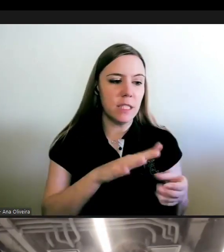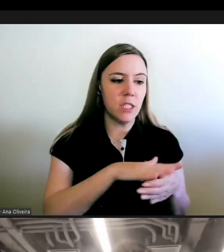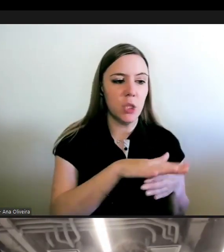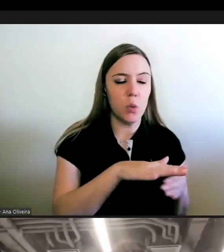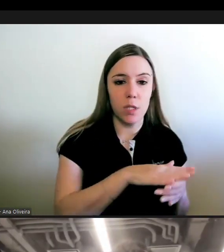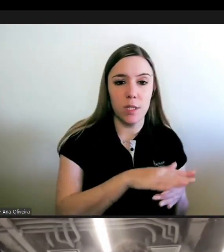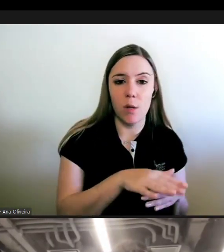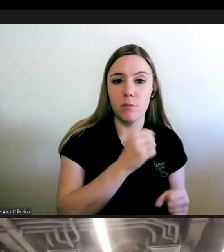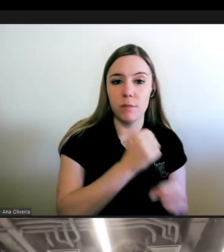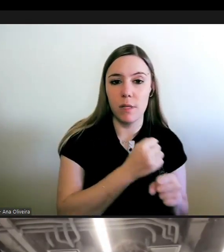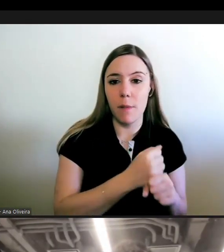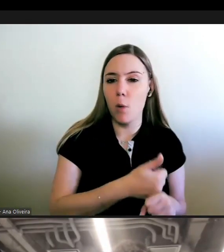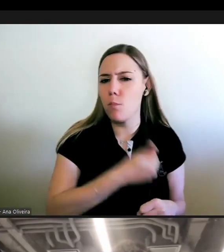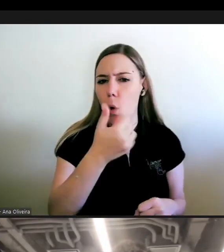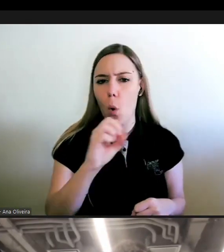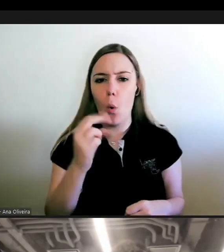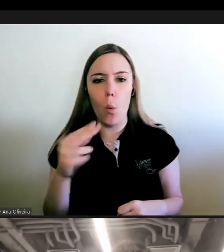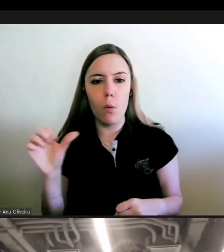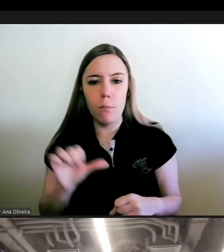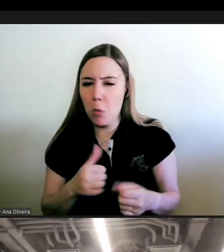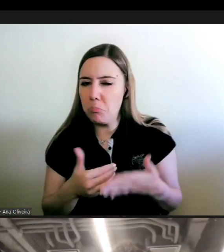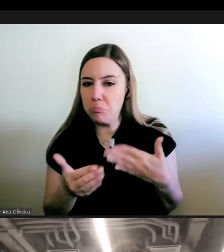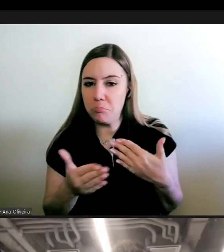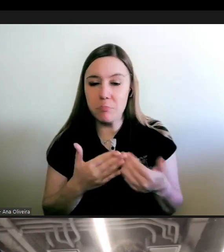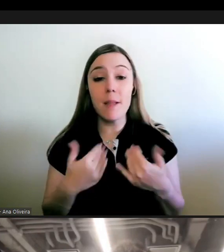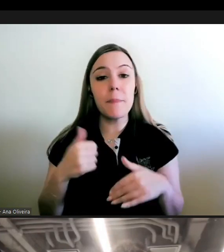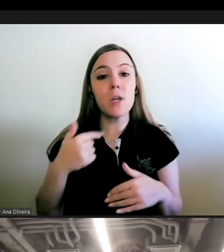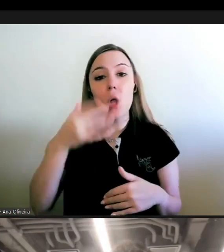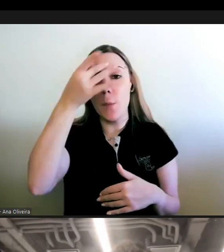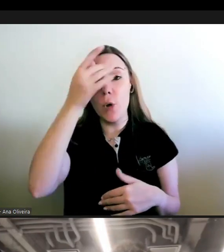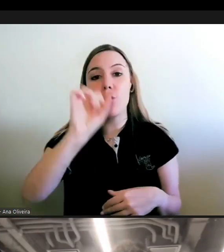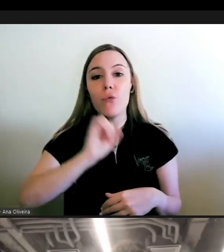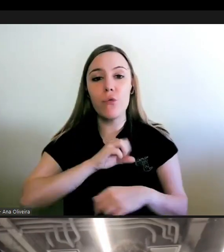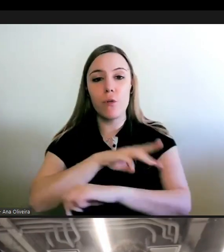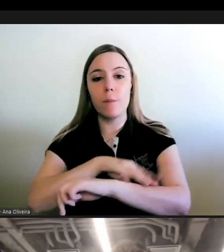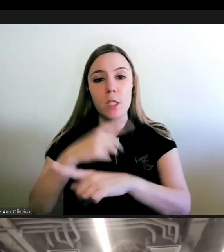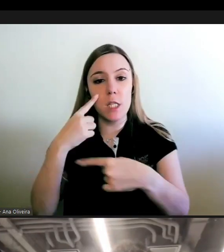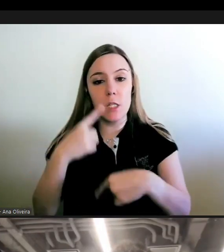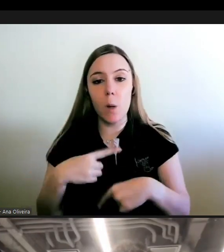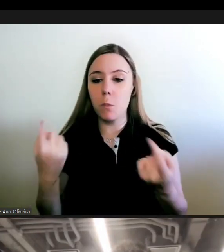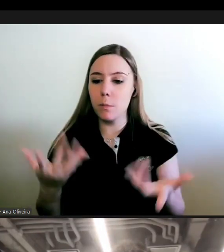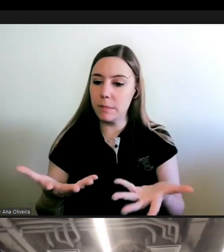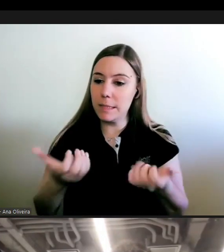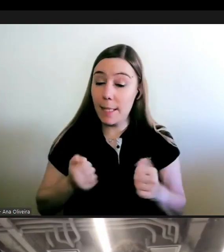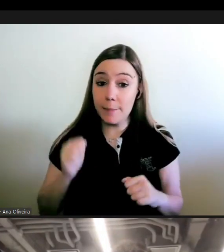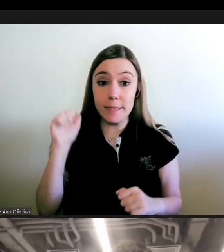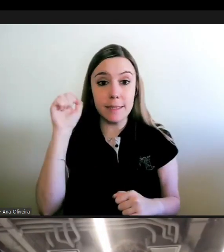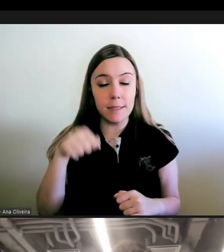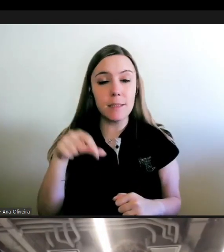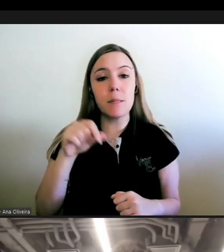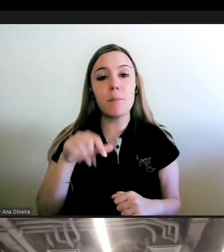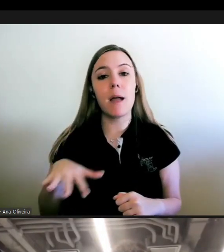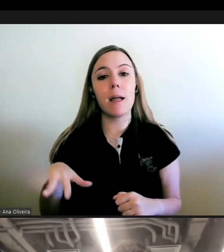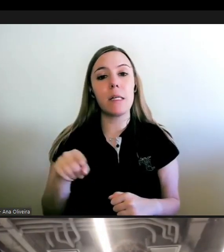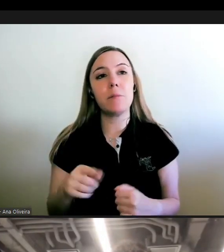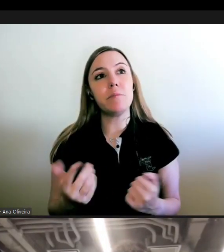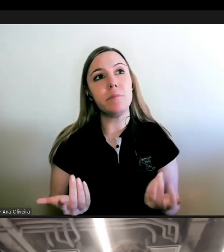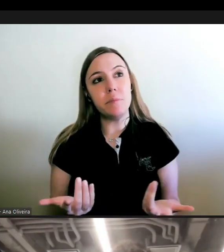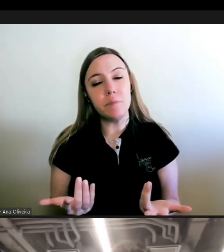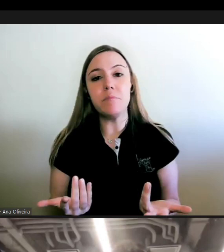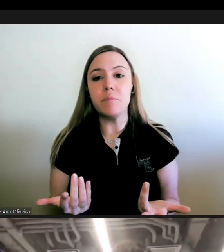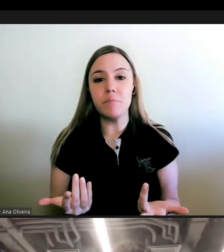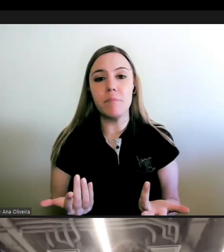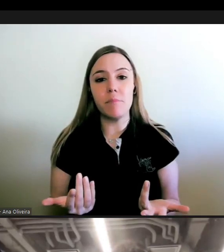profissional. Portanto, diria que a administração pública é de facto um sítio que acolhe e é de facto um sítio